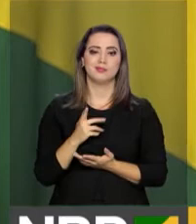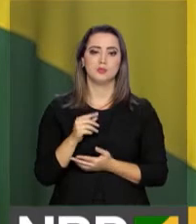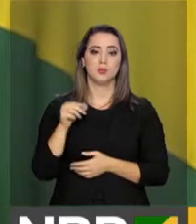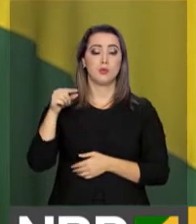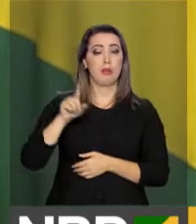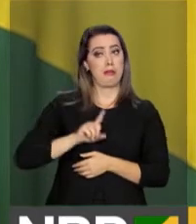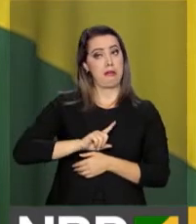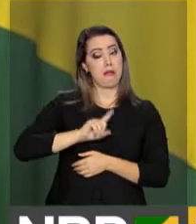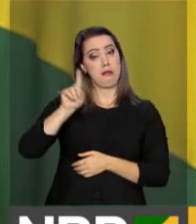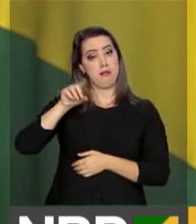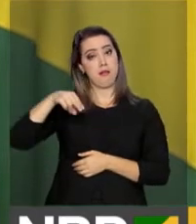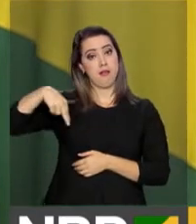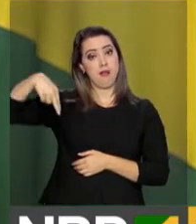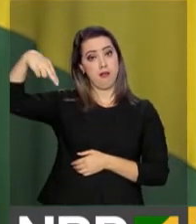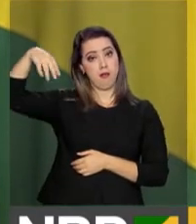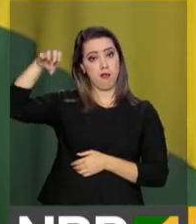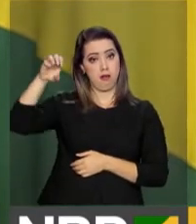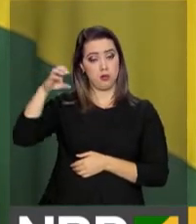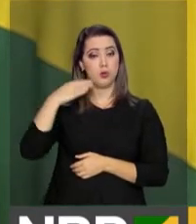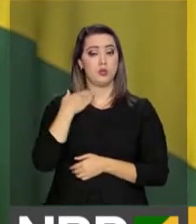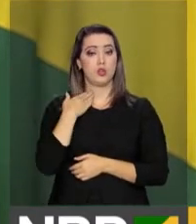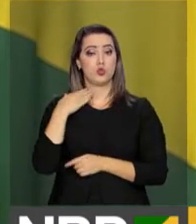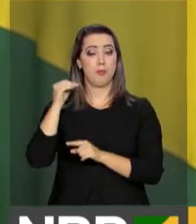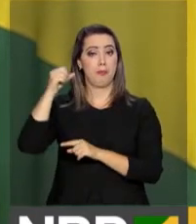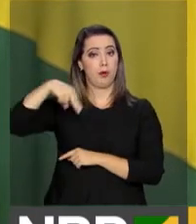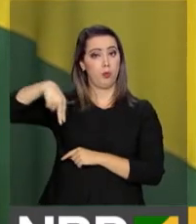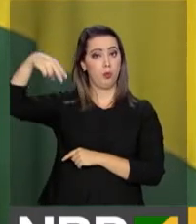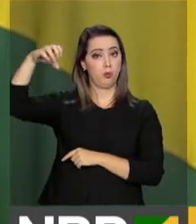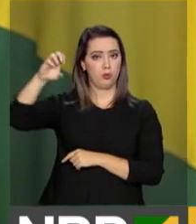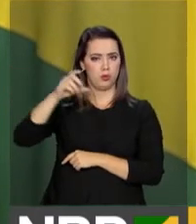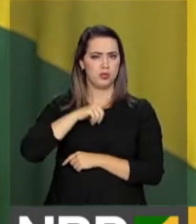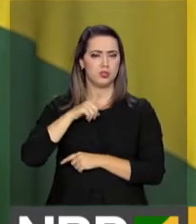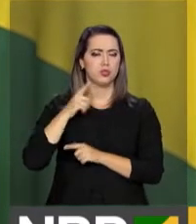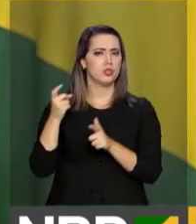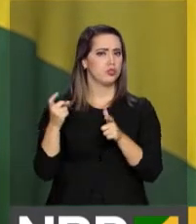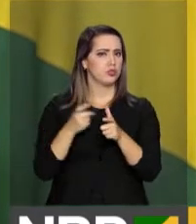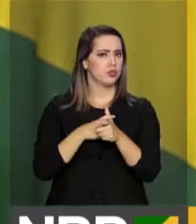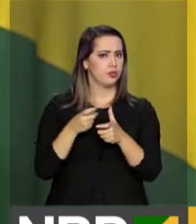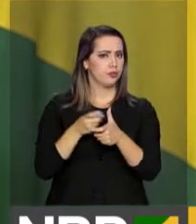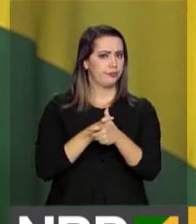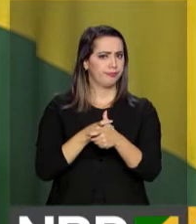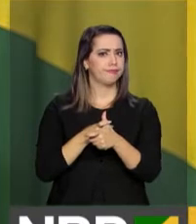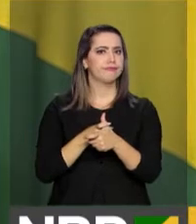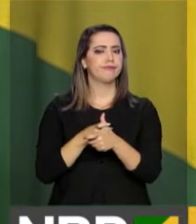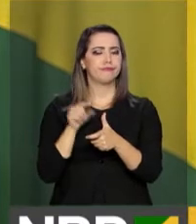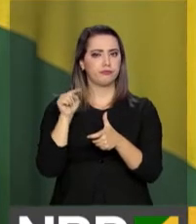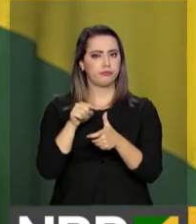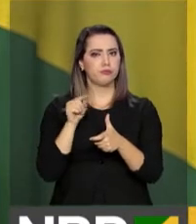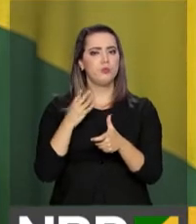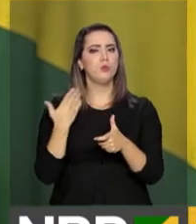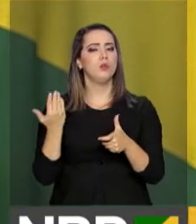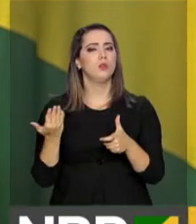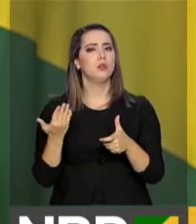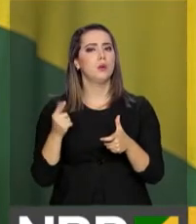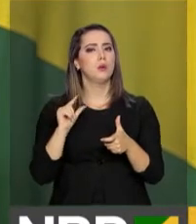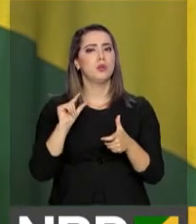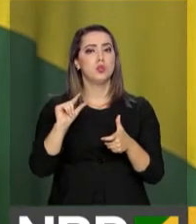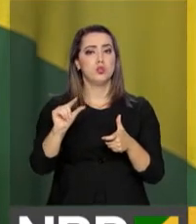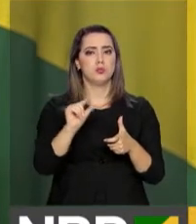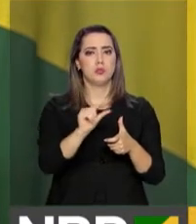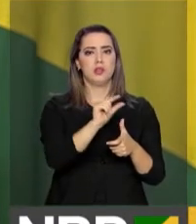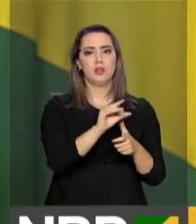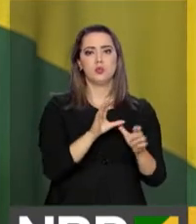nordeste por exemplo do banco nordeste havia débitos zé carlos é de pequenos agricultores